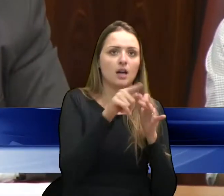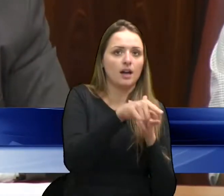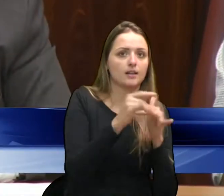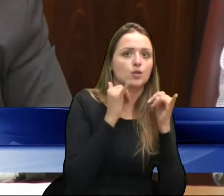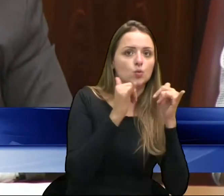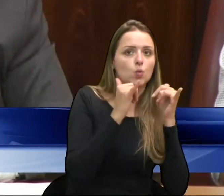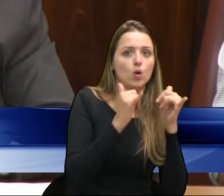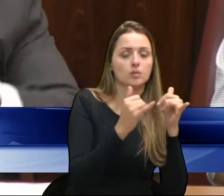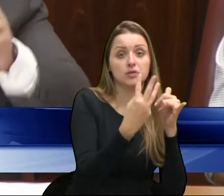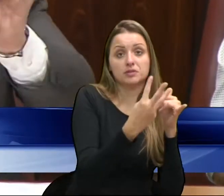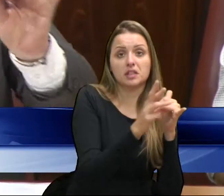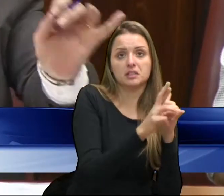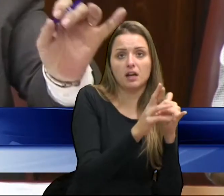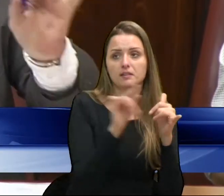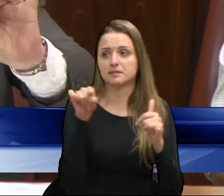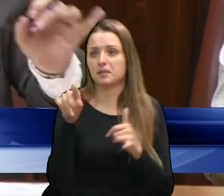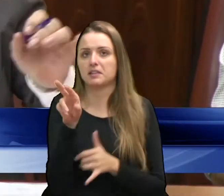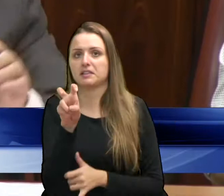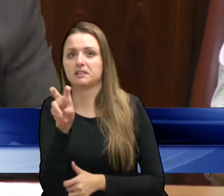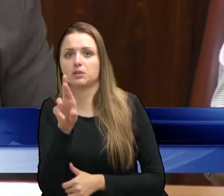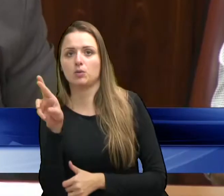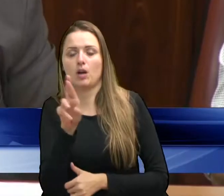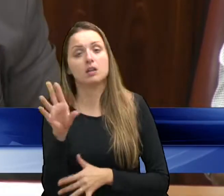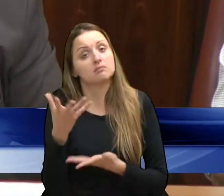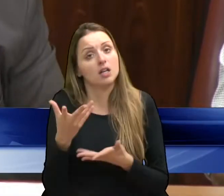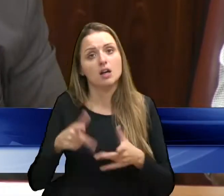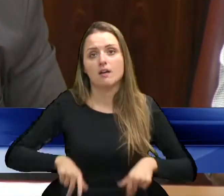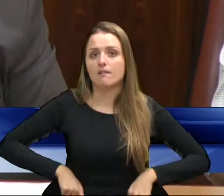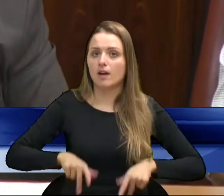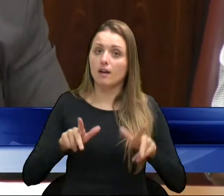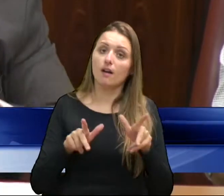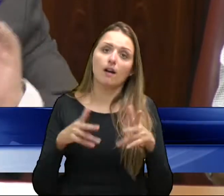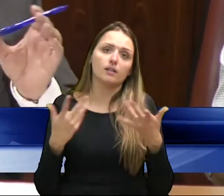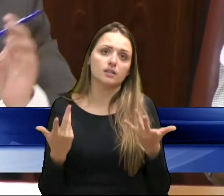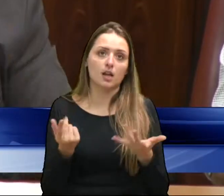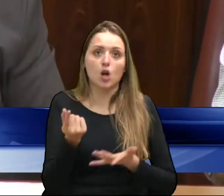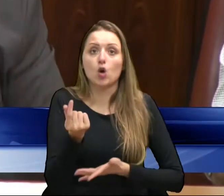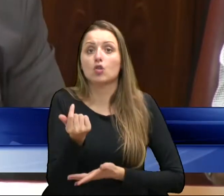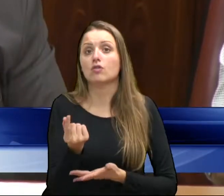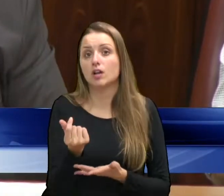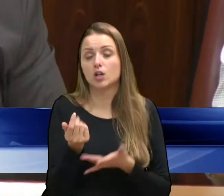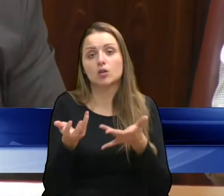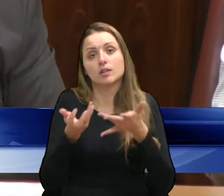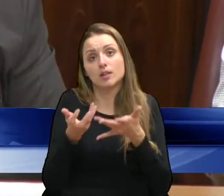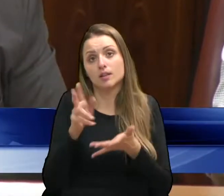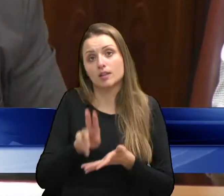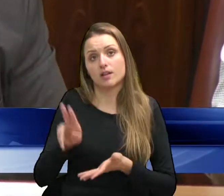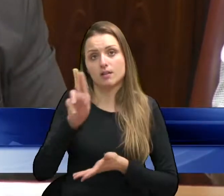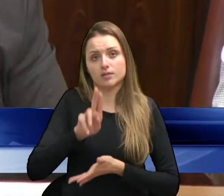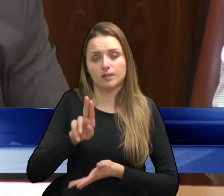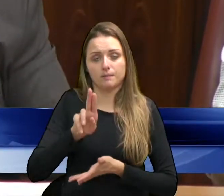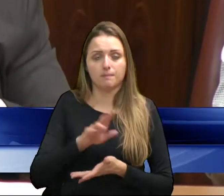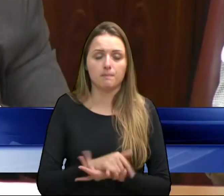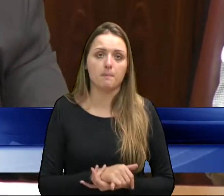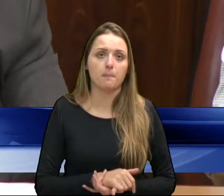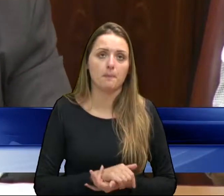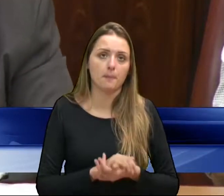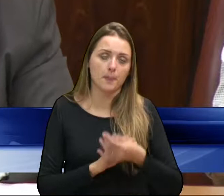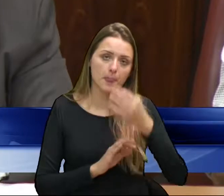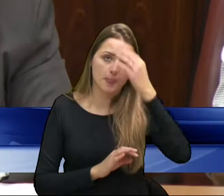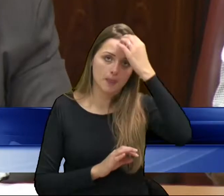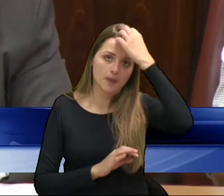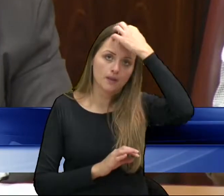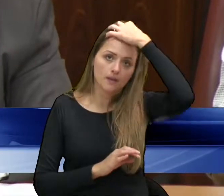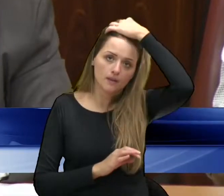5. Ele vai gastar o crédito referente à tarifa qual ele desejar usar. Tá? Então, seria